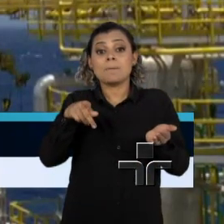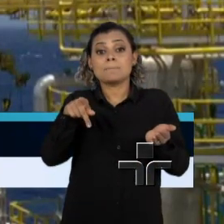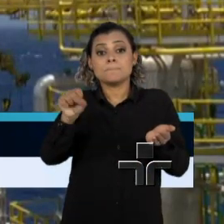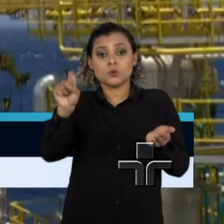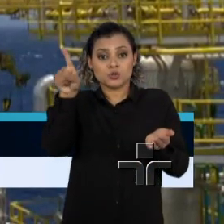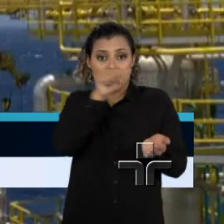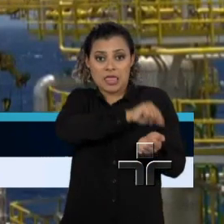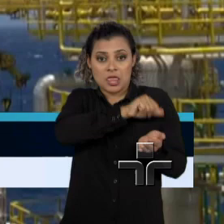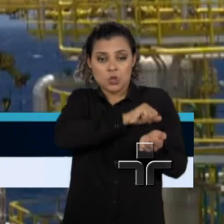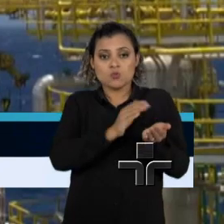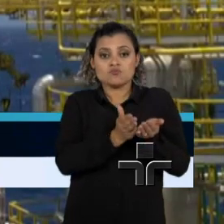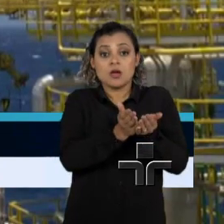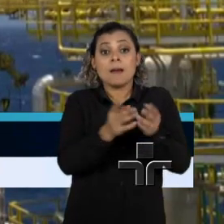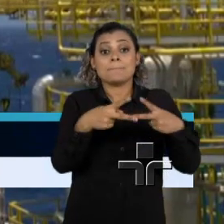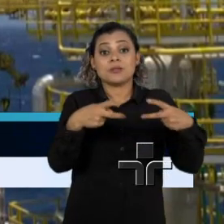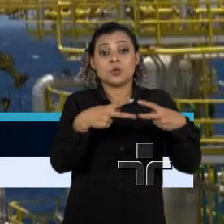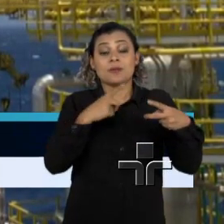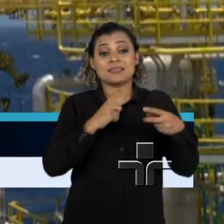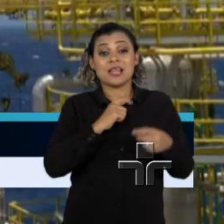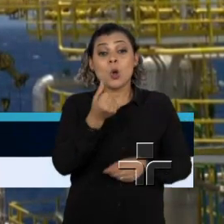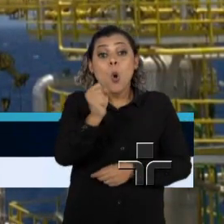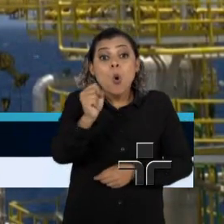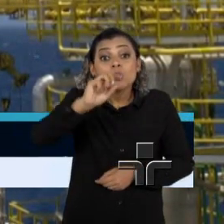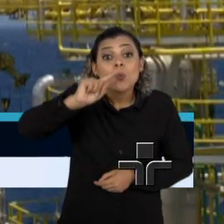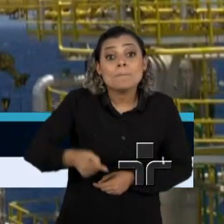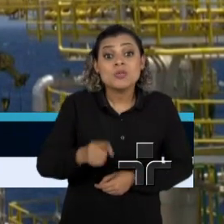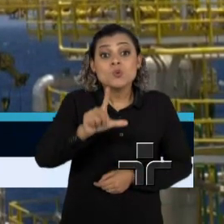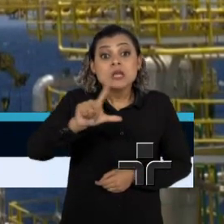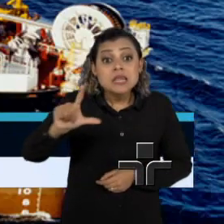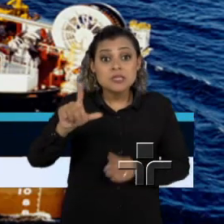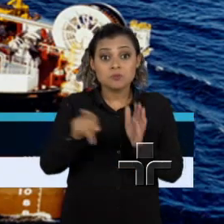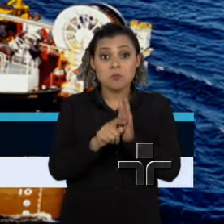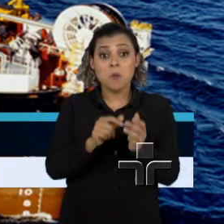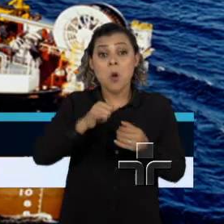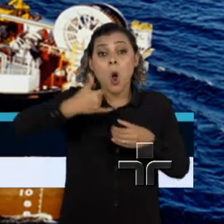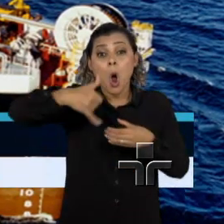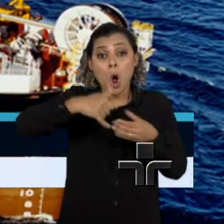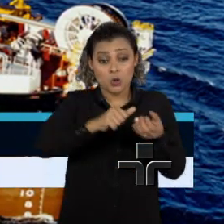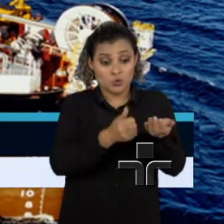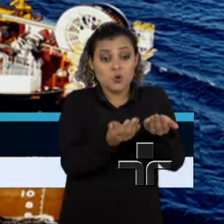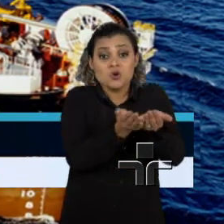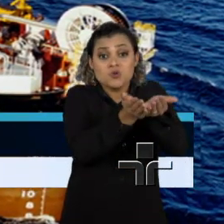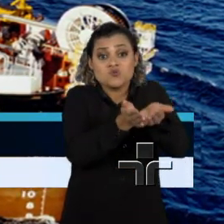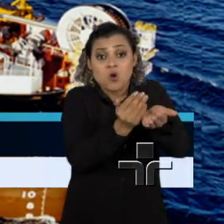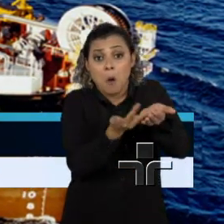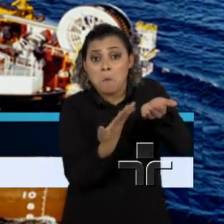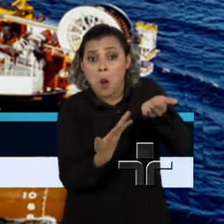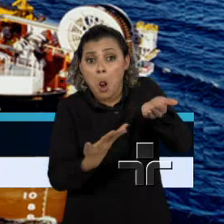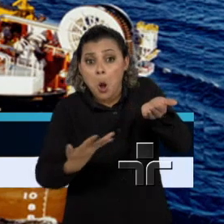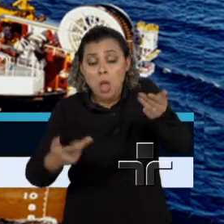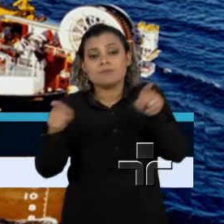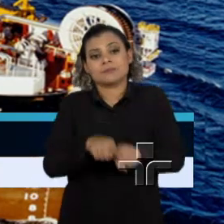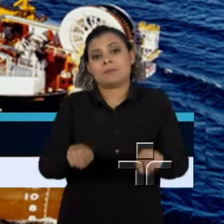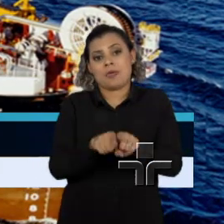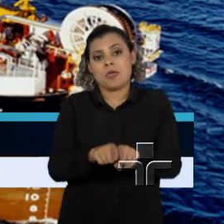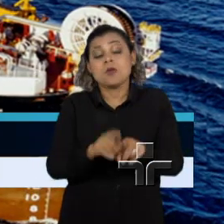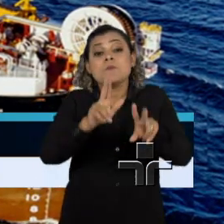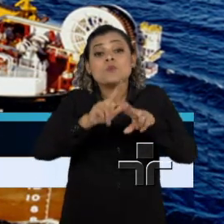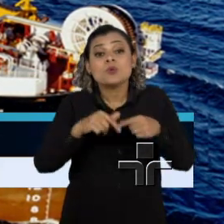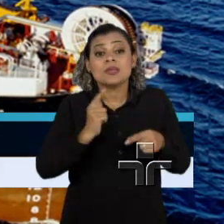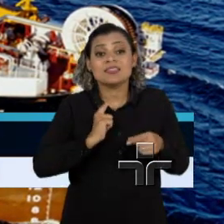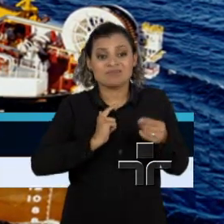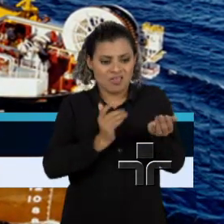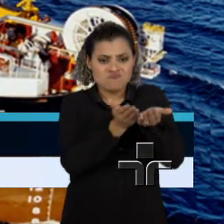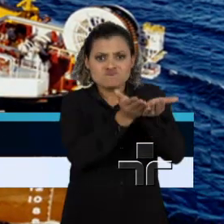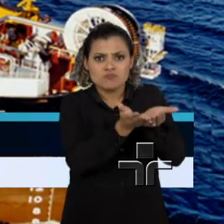Petrobras registrou a presença de quase 8.000 litros de óleo no mar. Segundo a estatal, o vazamento aconteceu após trincas